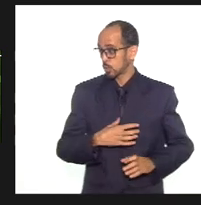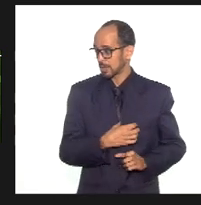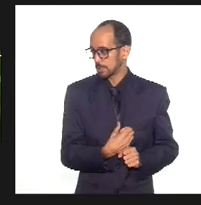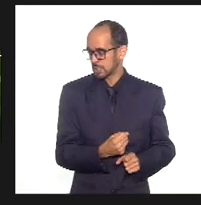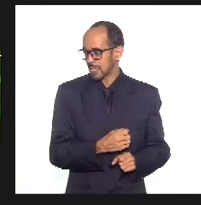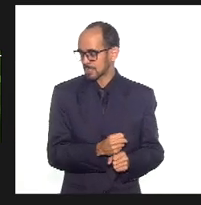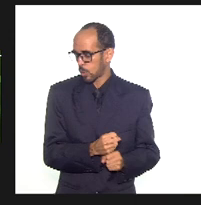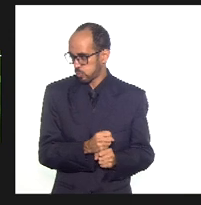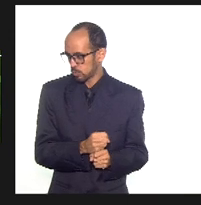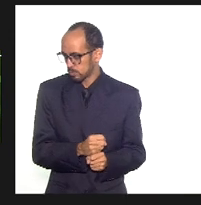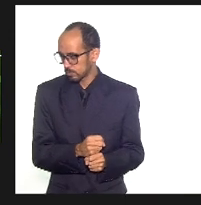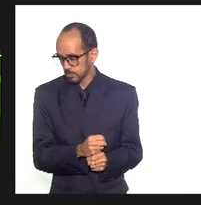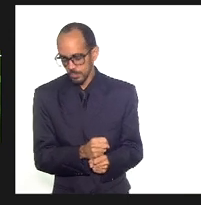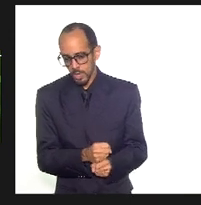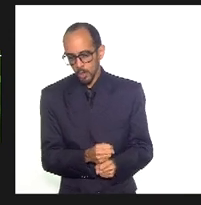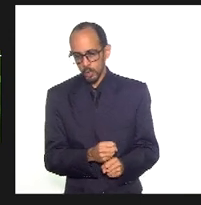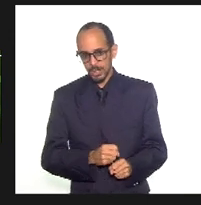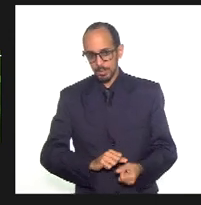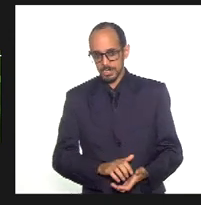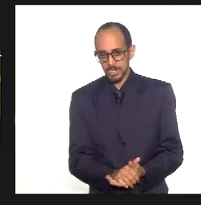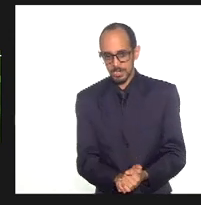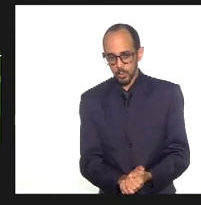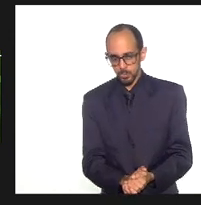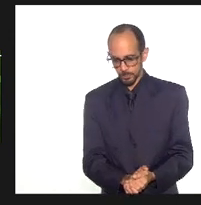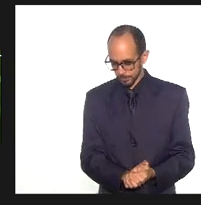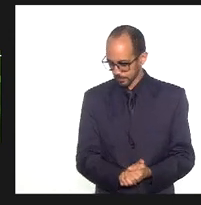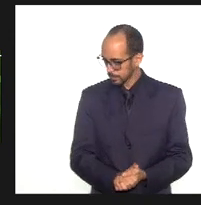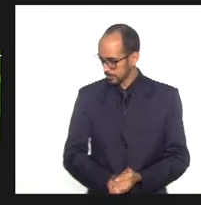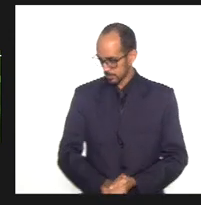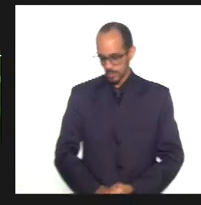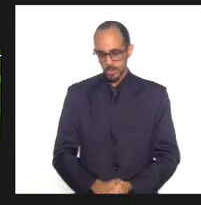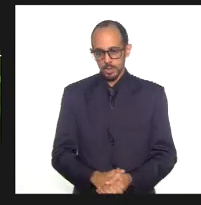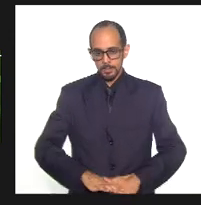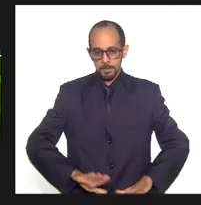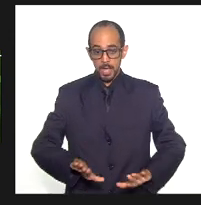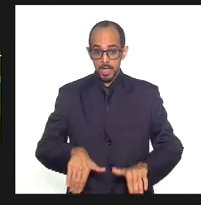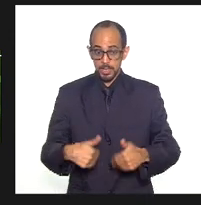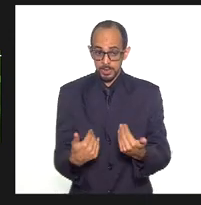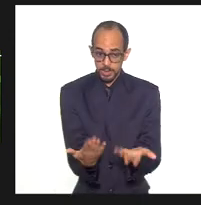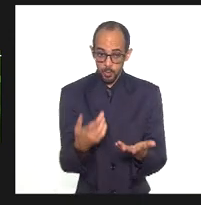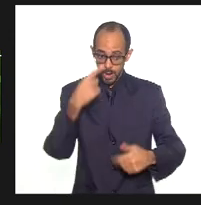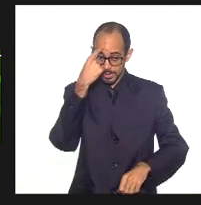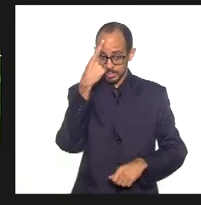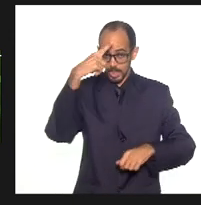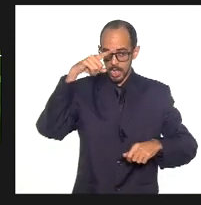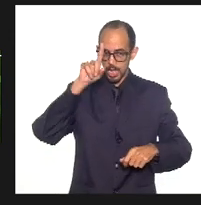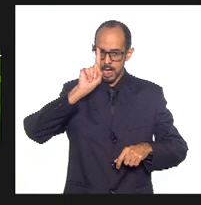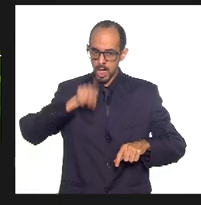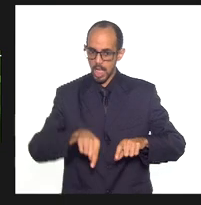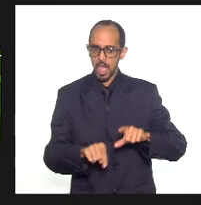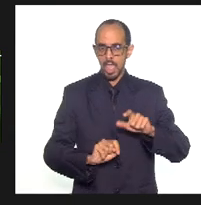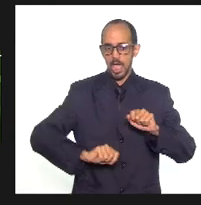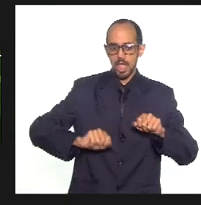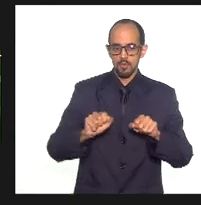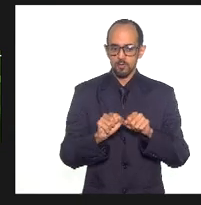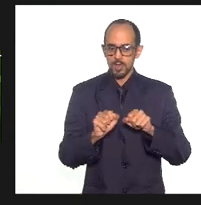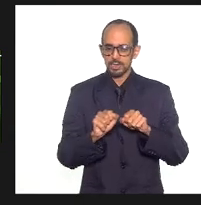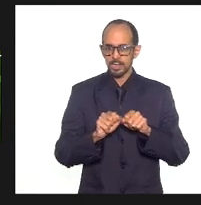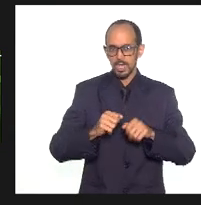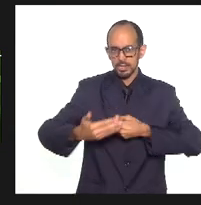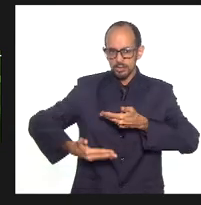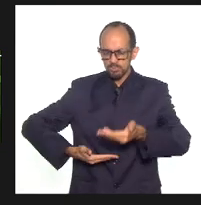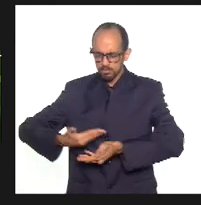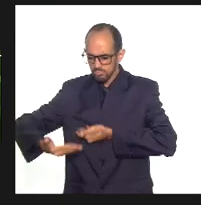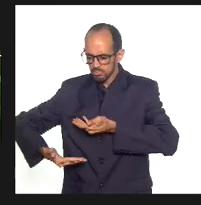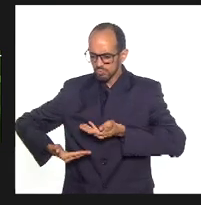Aqui, a nossa ideia, deputados e deputadas, é endereçar a questão das instalações